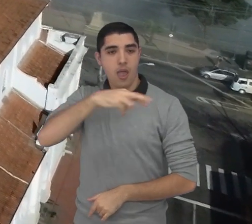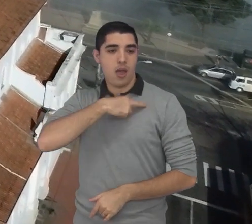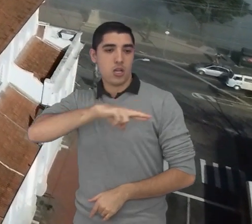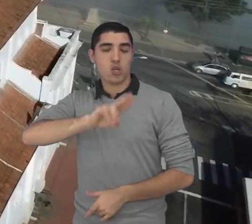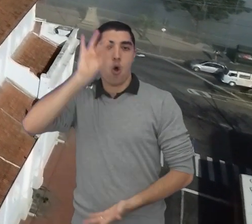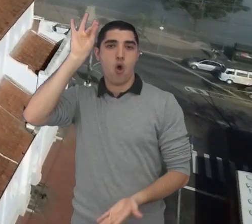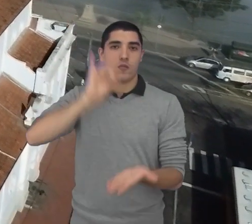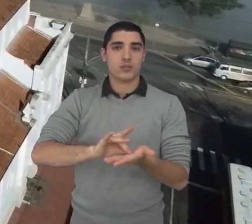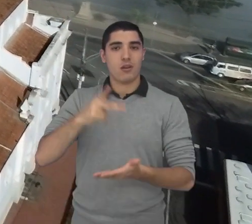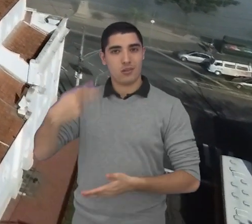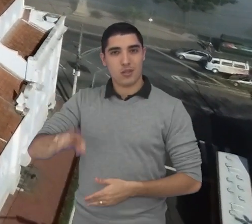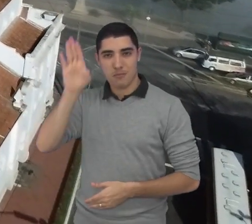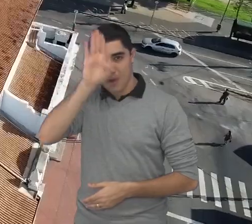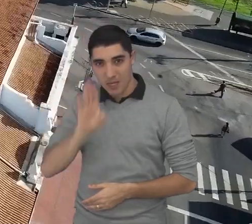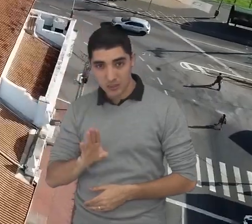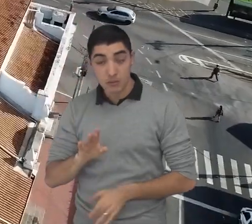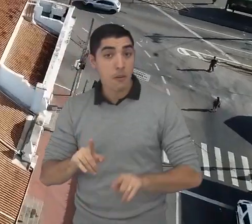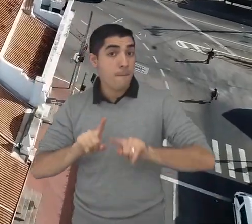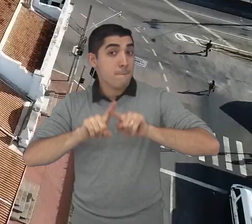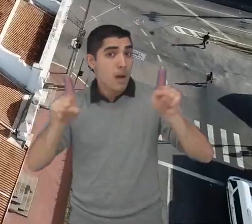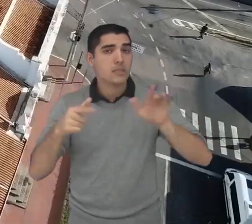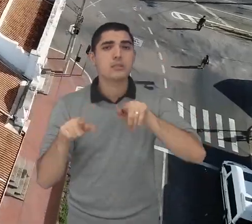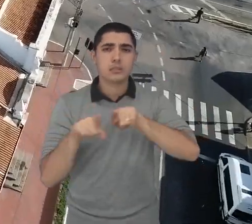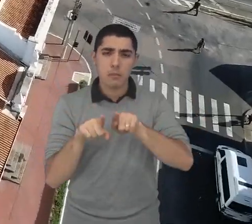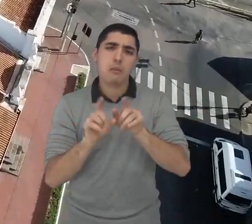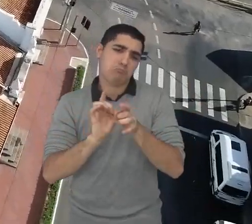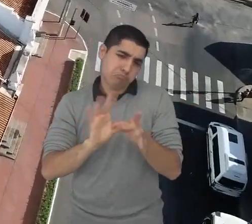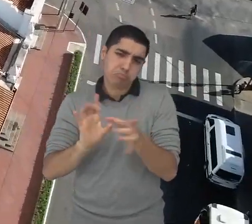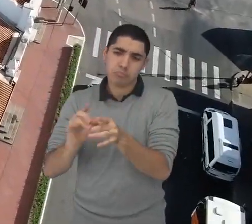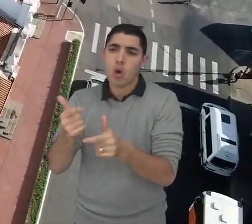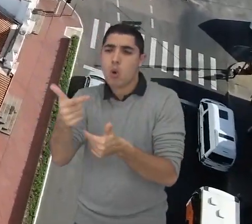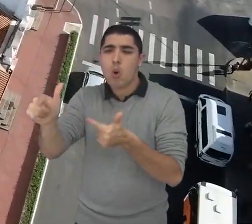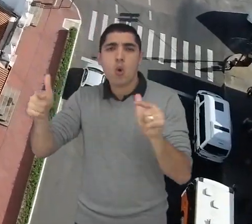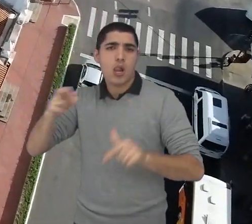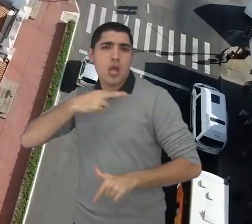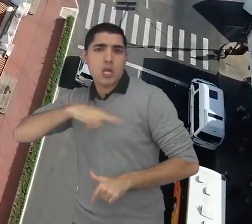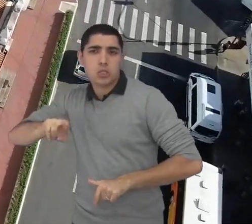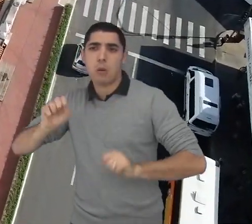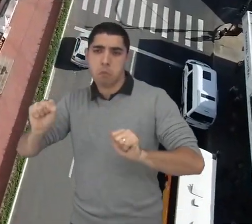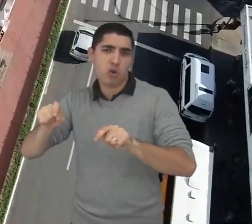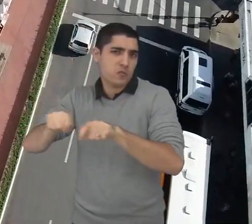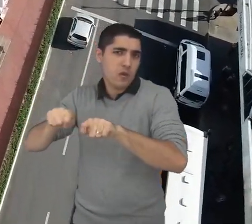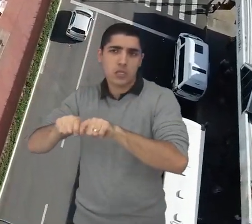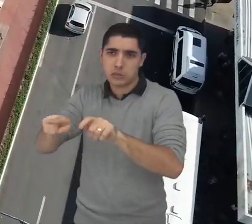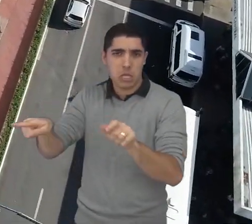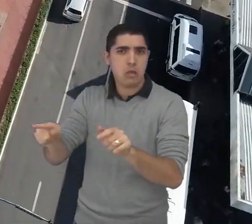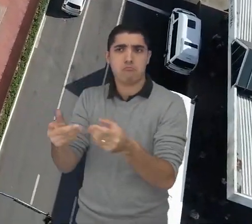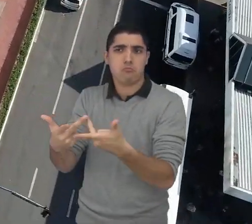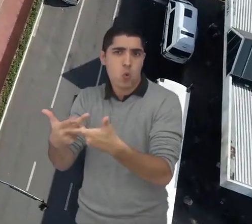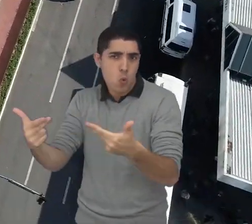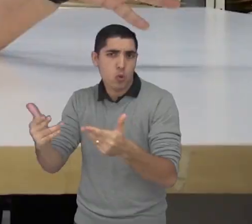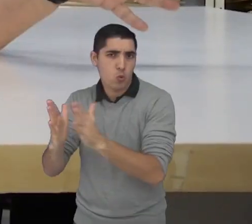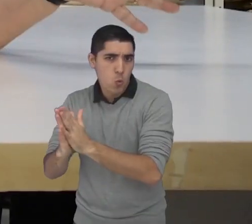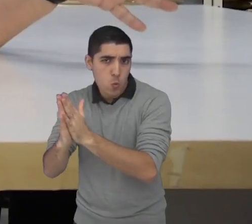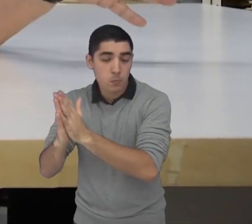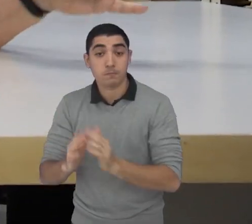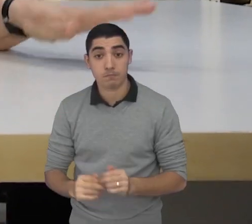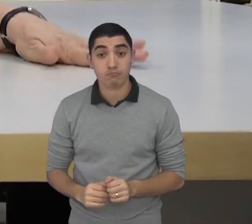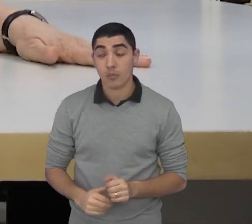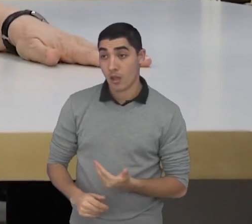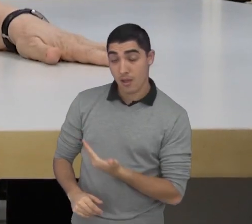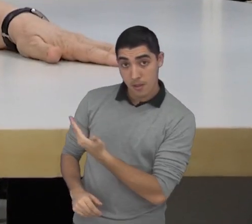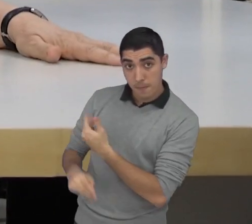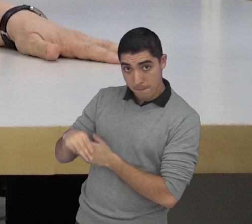como religião oficial, mas permitia cultos domésticos de outras correntes religiosas. Maria